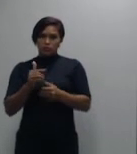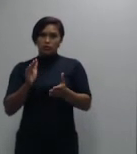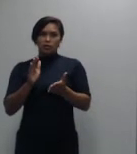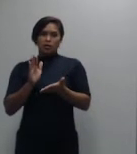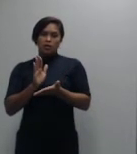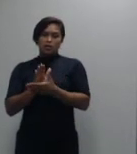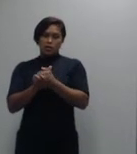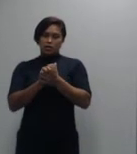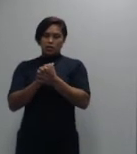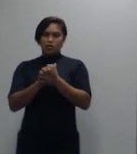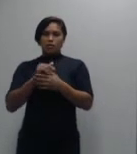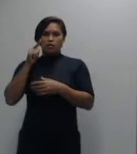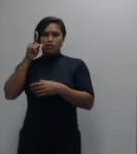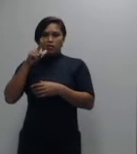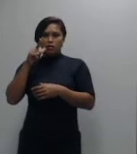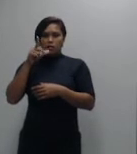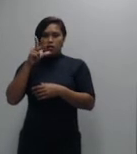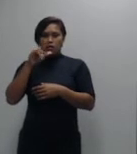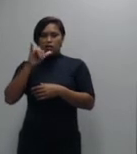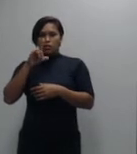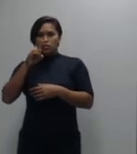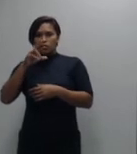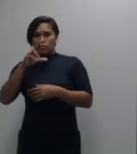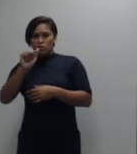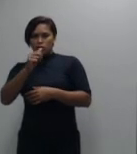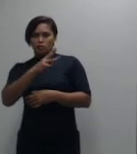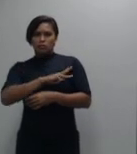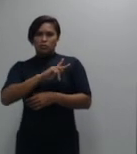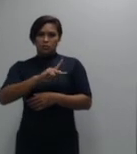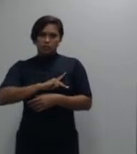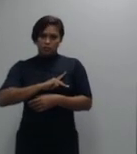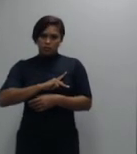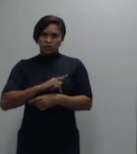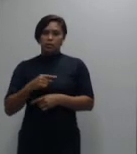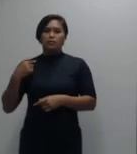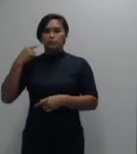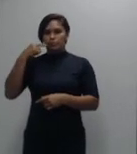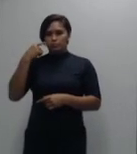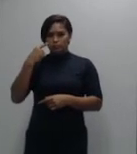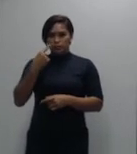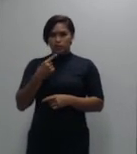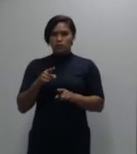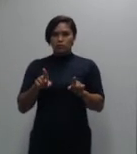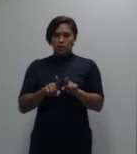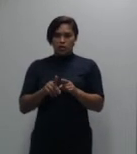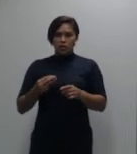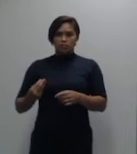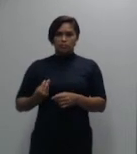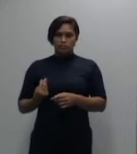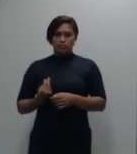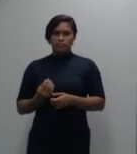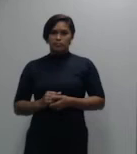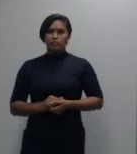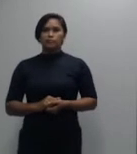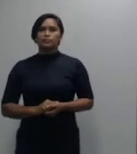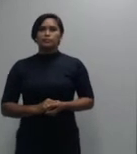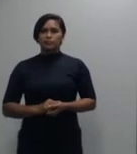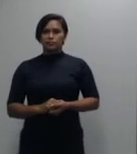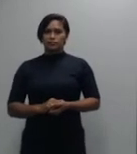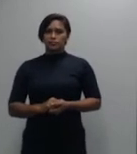apresentadora representando o Ministério Público Federal bruxa advogado presente os